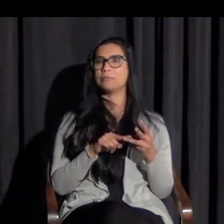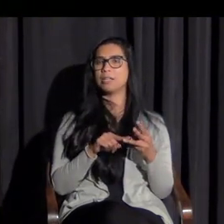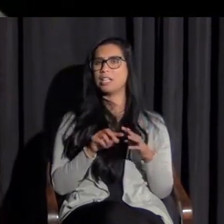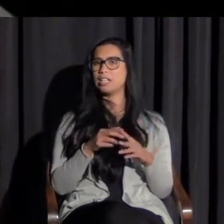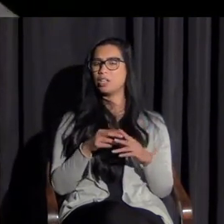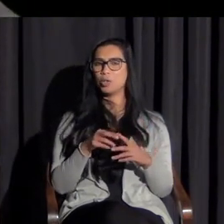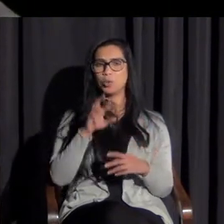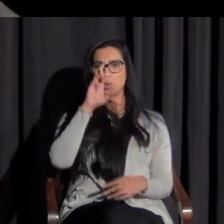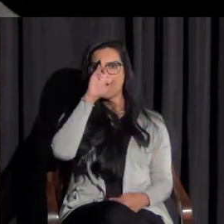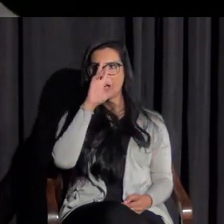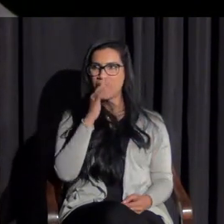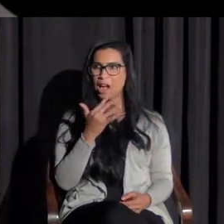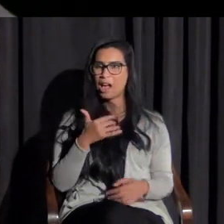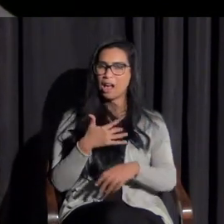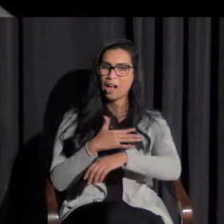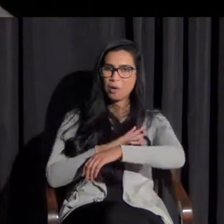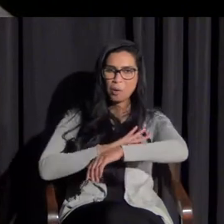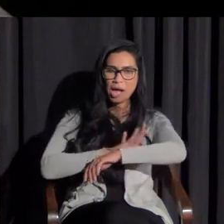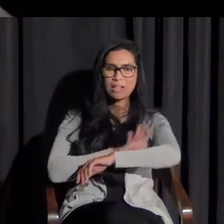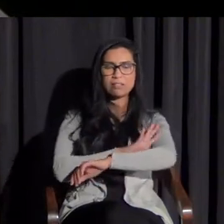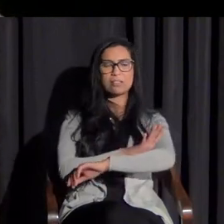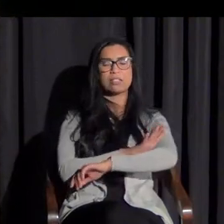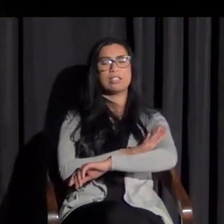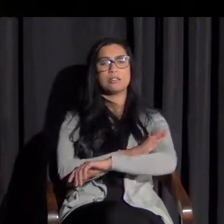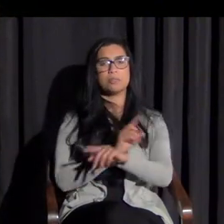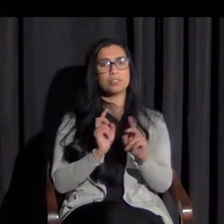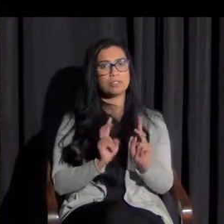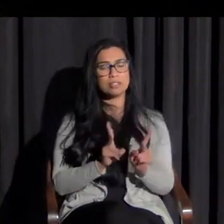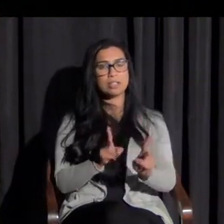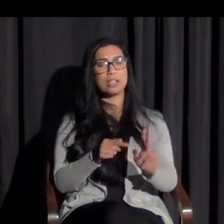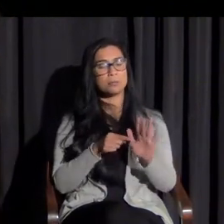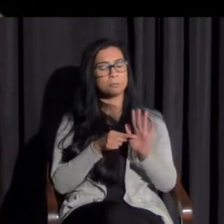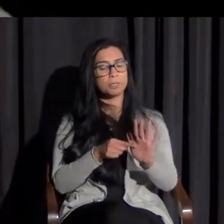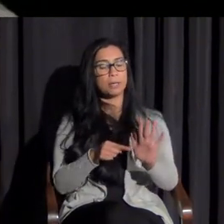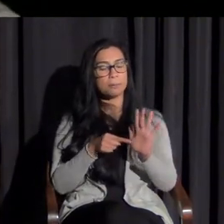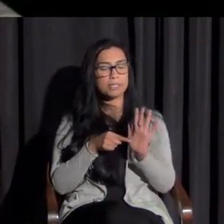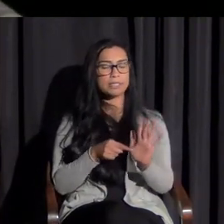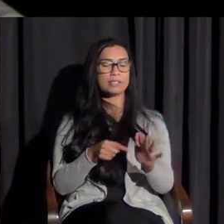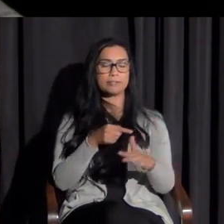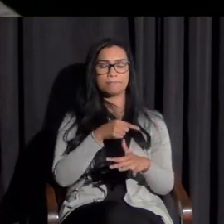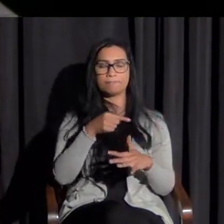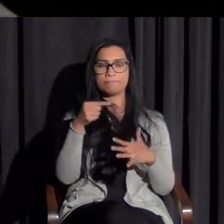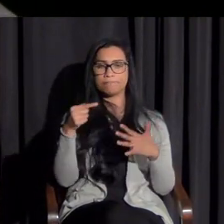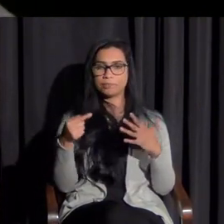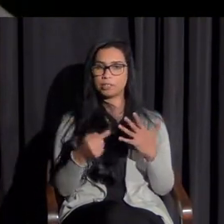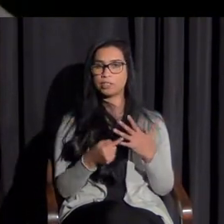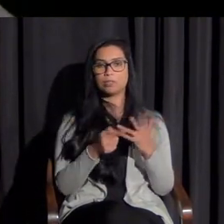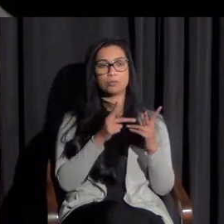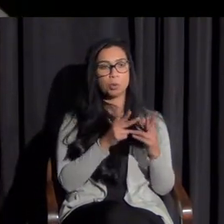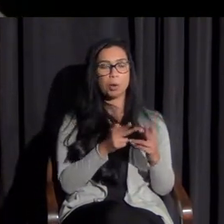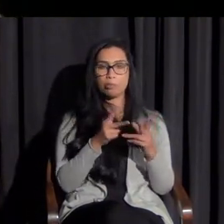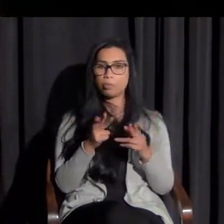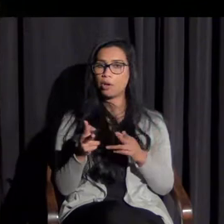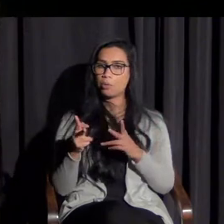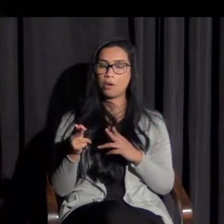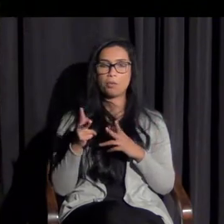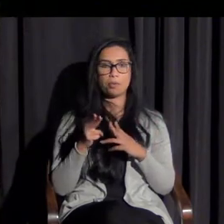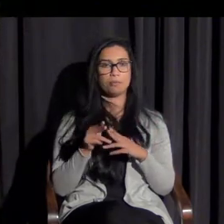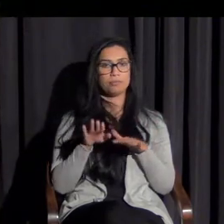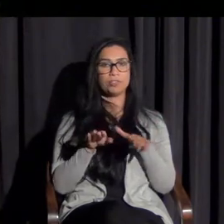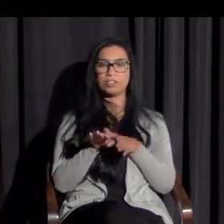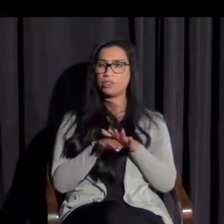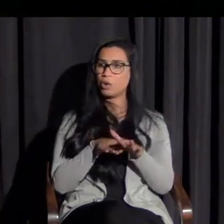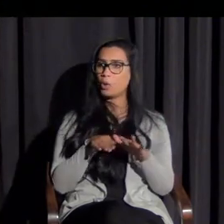né, são as justificativas que dão tom e vão orientando, muitas vezes, as práticas sociais